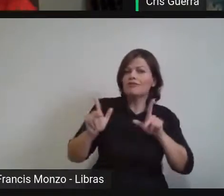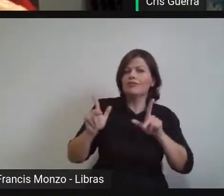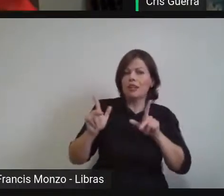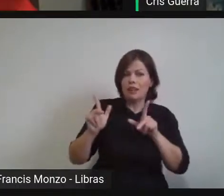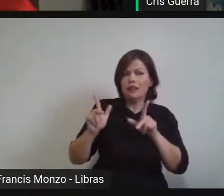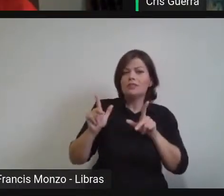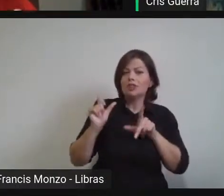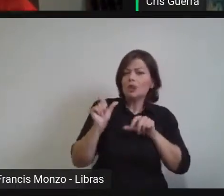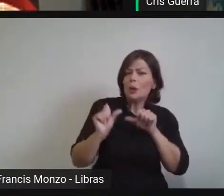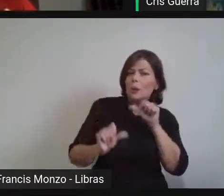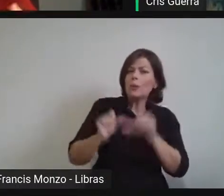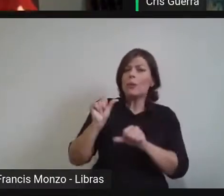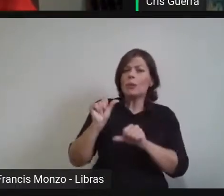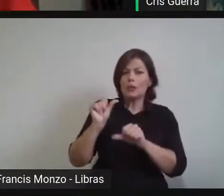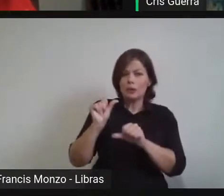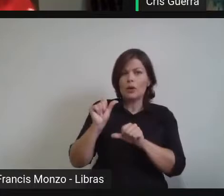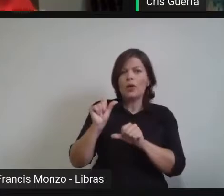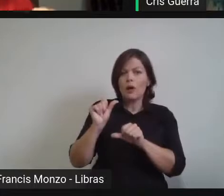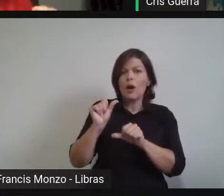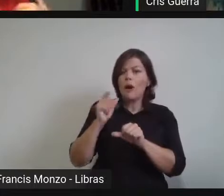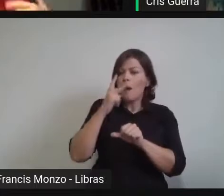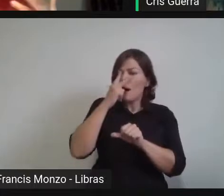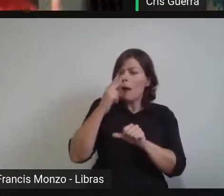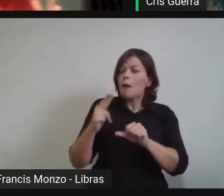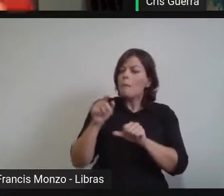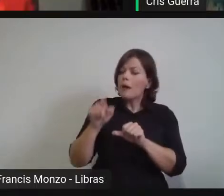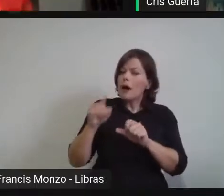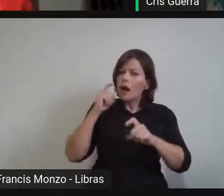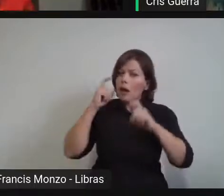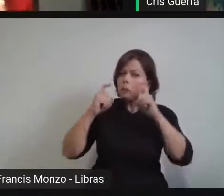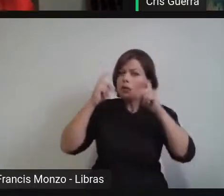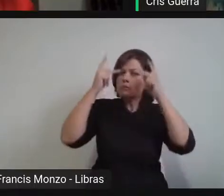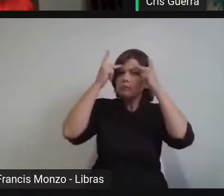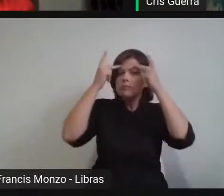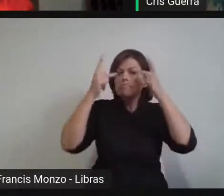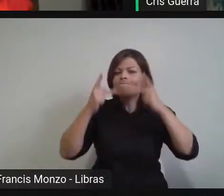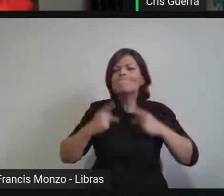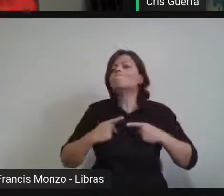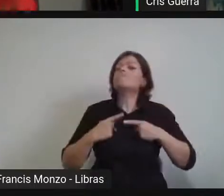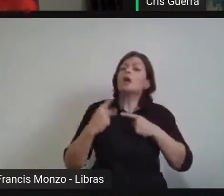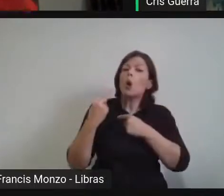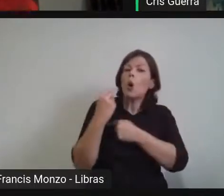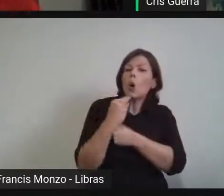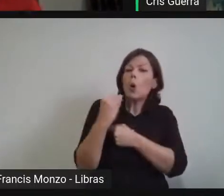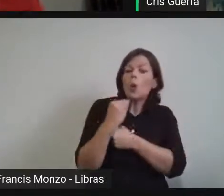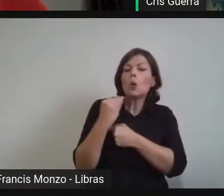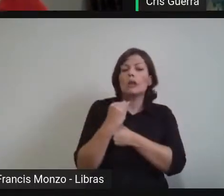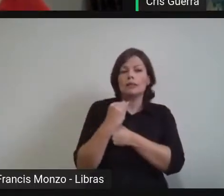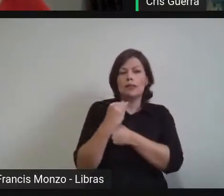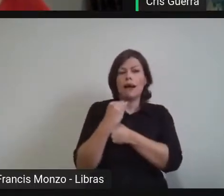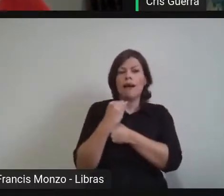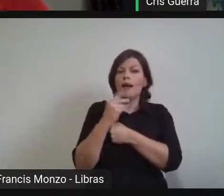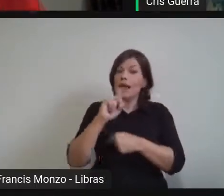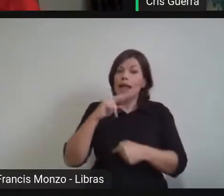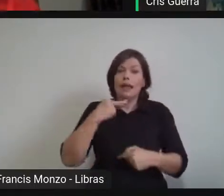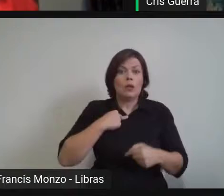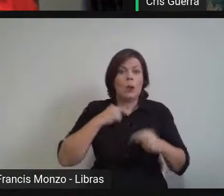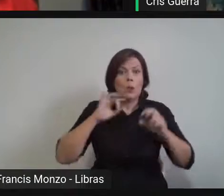de um foco em si, e aí tem aquele outro cuidado de não pode ser só no próprio umbigo também,